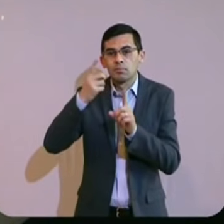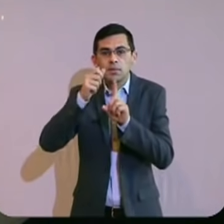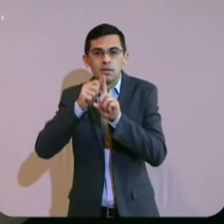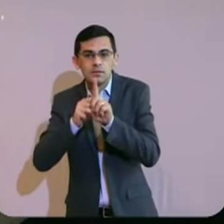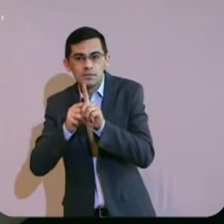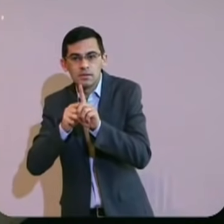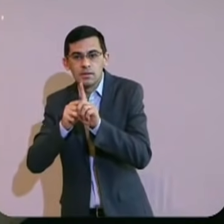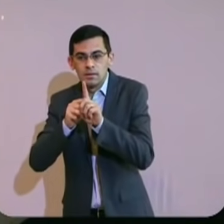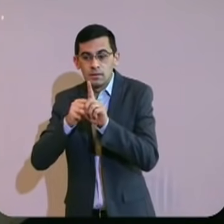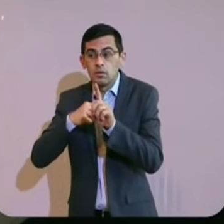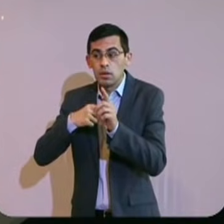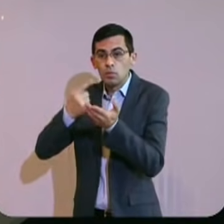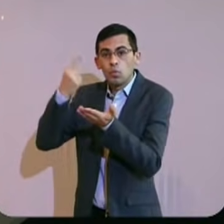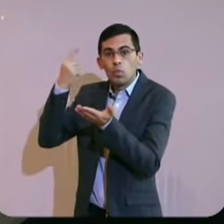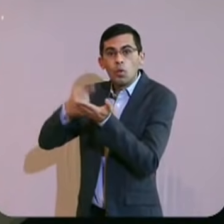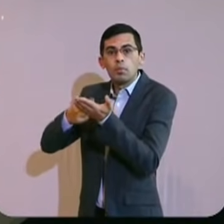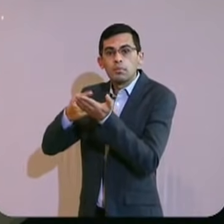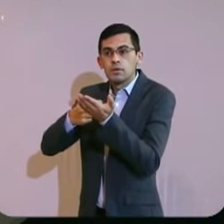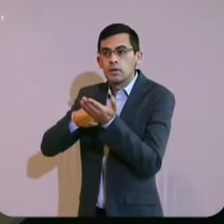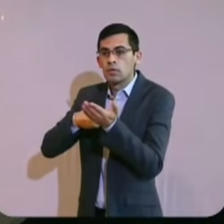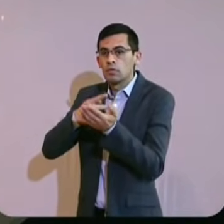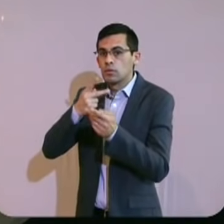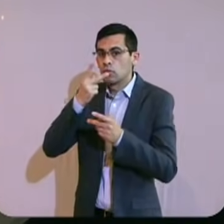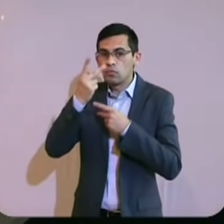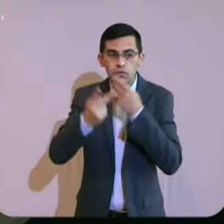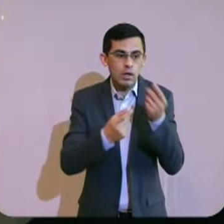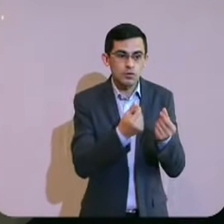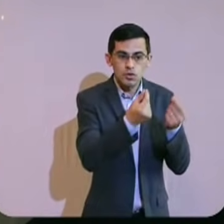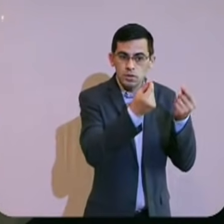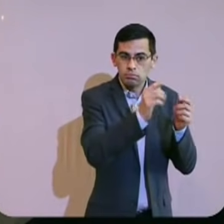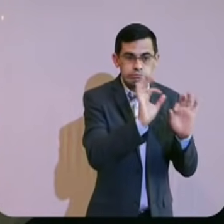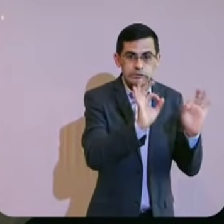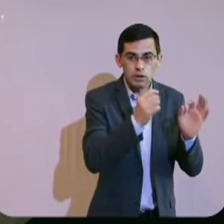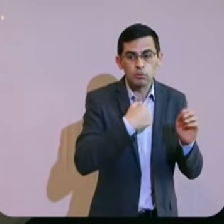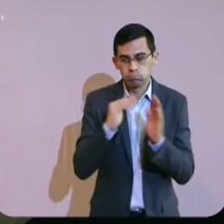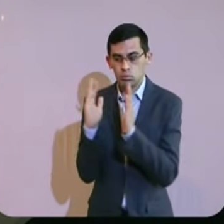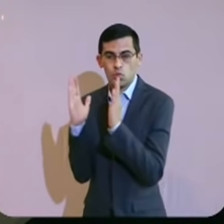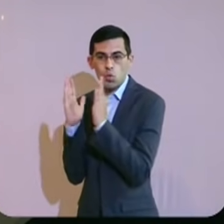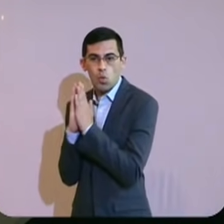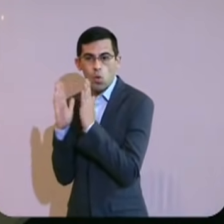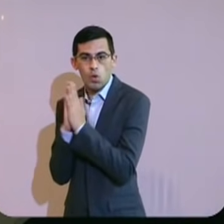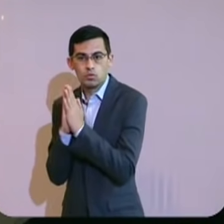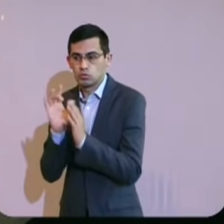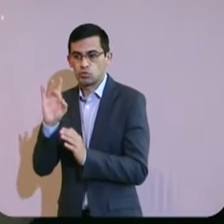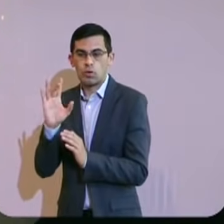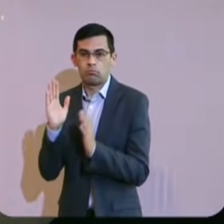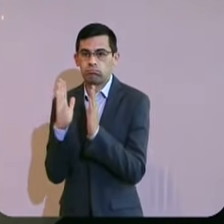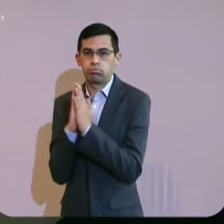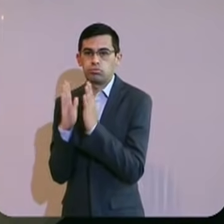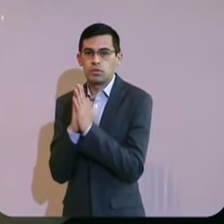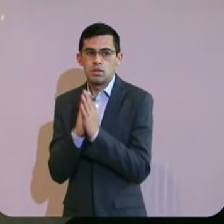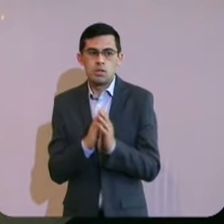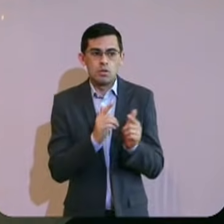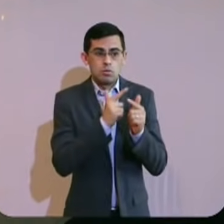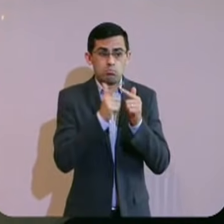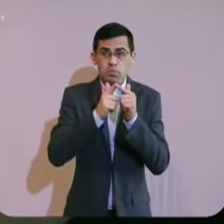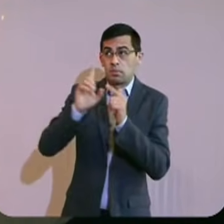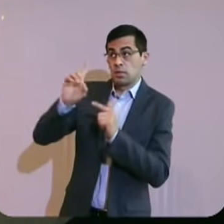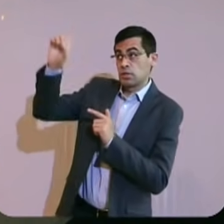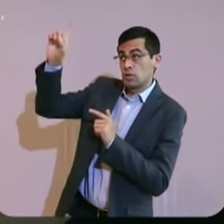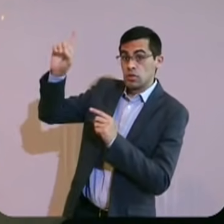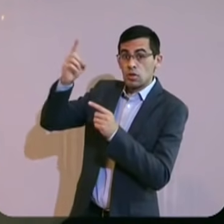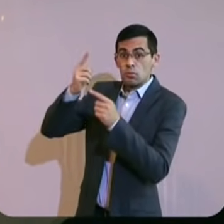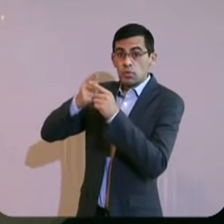primeiro mês. Eu tenho um compromisso, eu não falo de dinheiro com ninguém, eu oro. Só isso. O problema é de Deus, que o